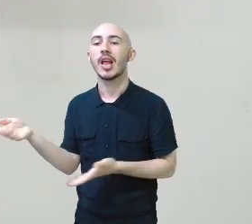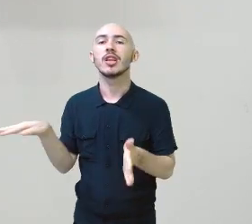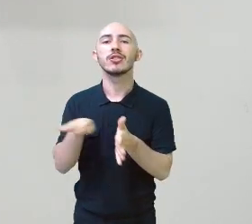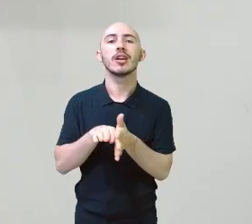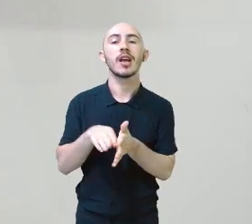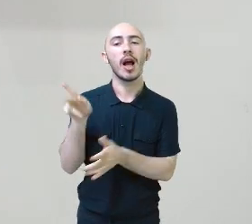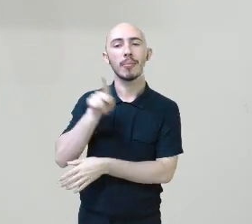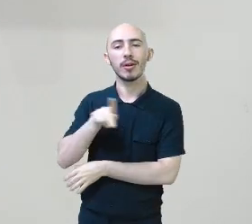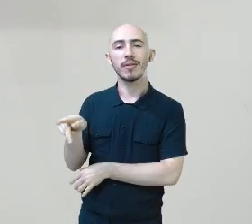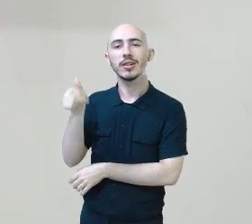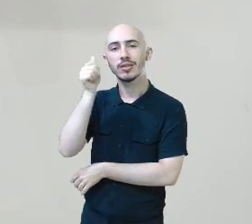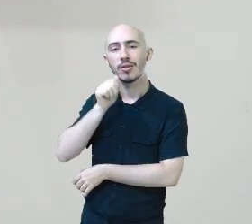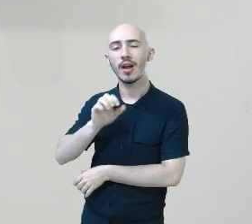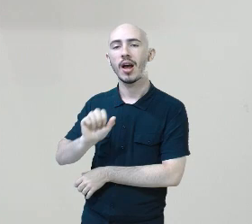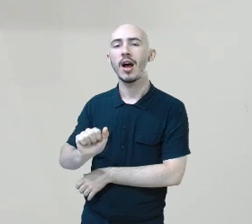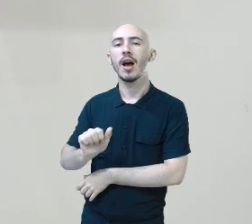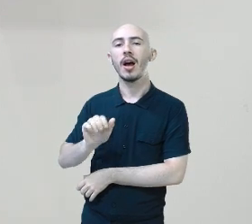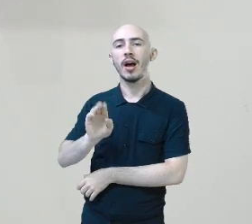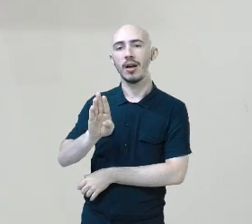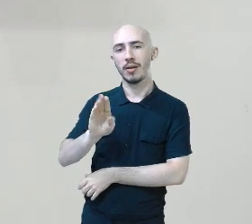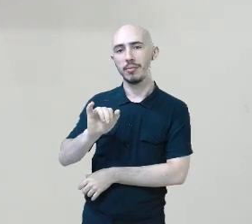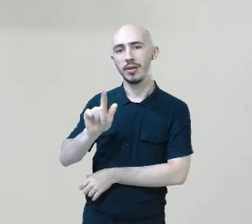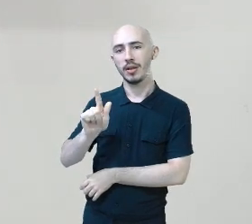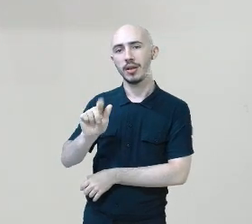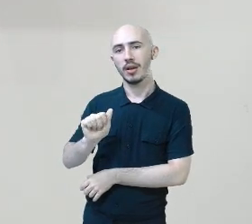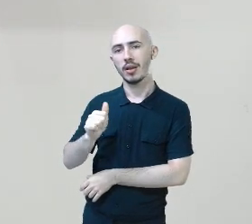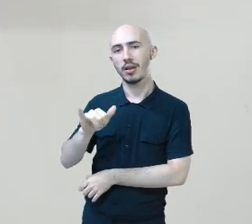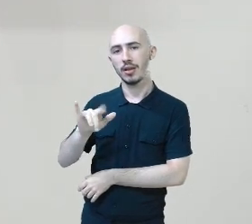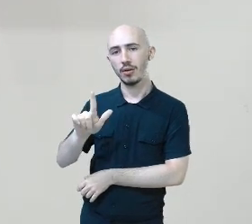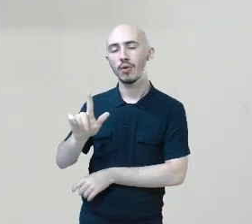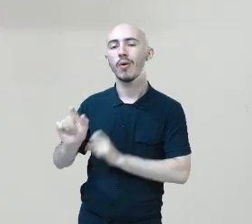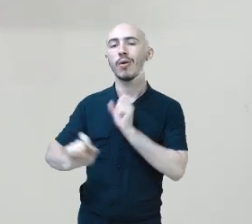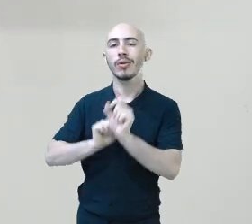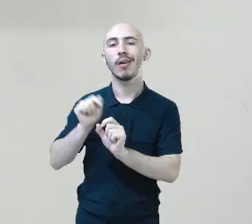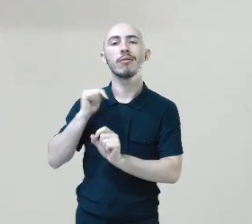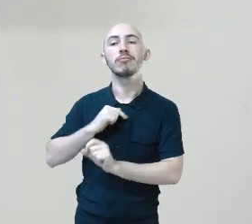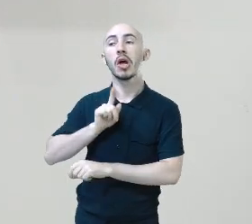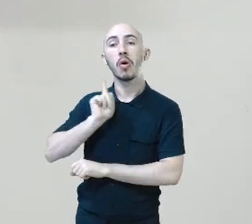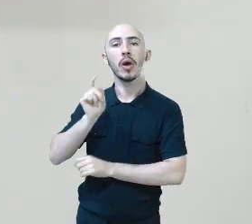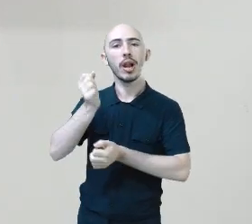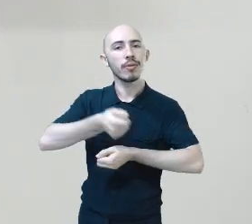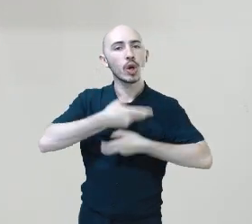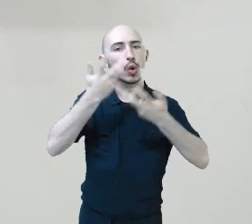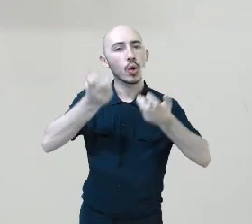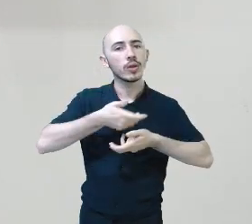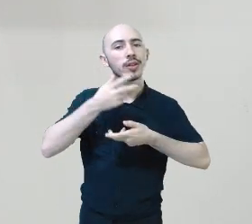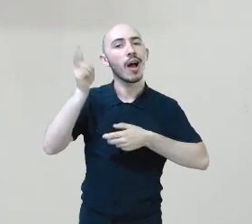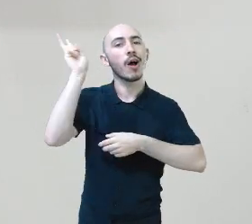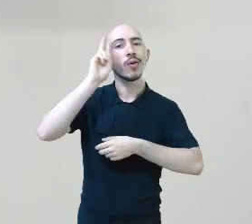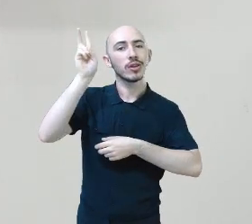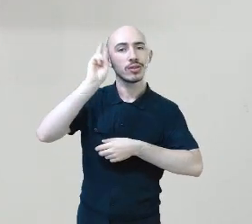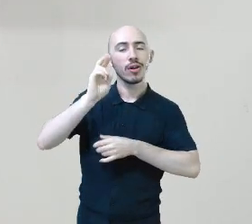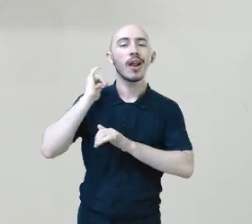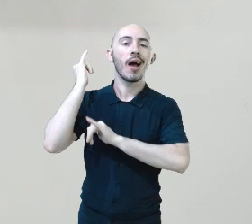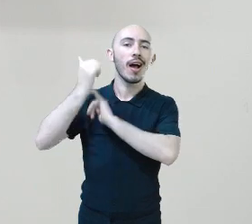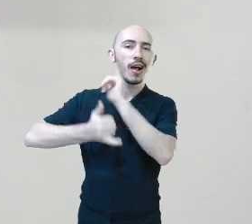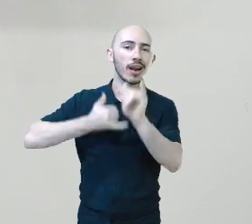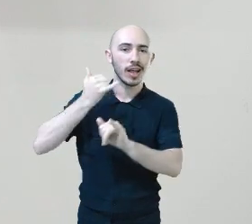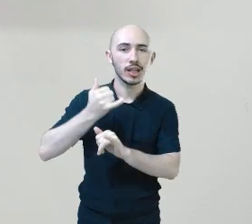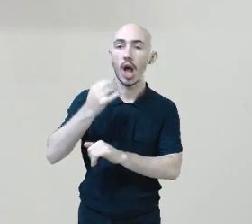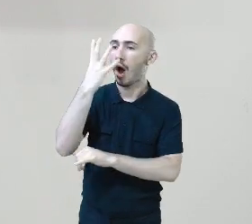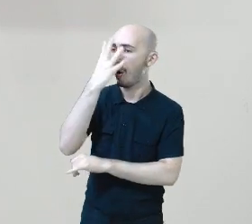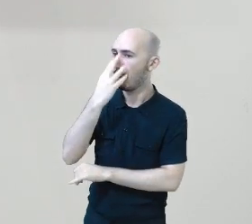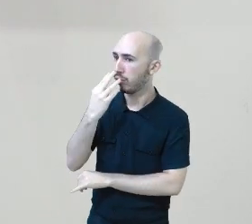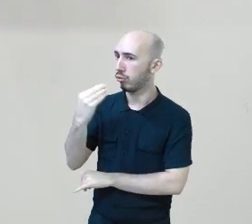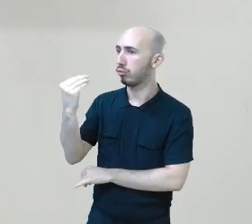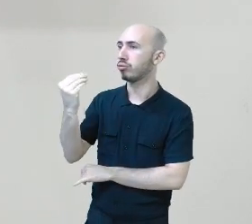vocês conhecem, que é a professora Abigail. A professora Abigail vai contar para a gente a lenda do lobisomem. Nós estamos